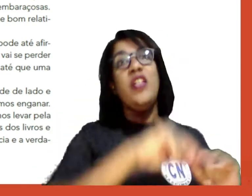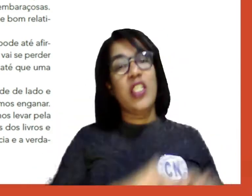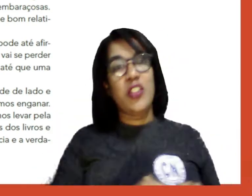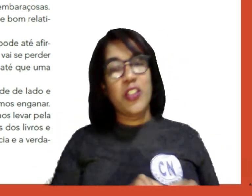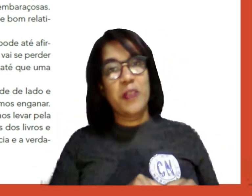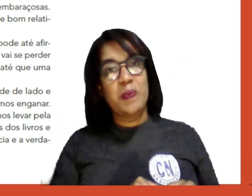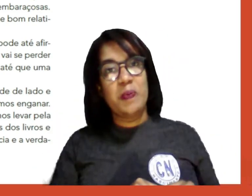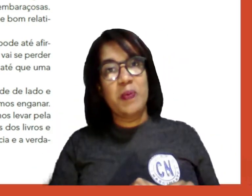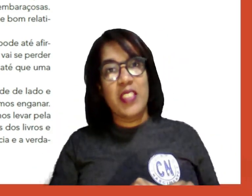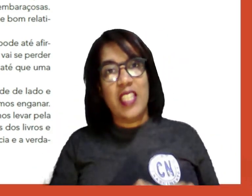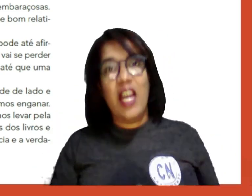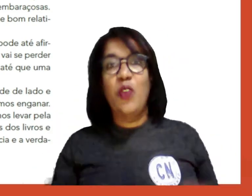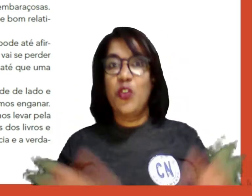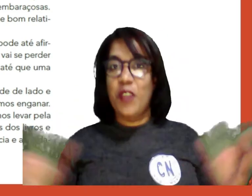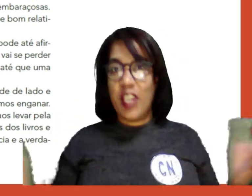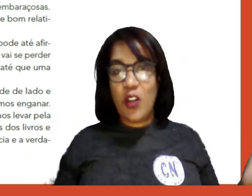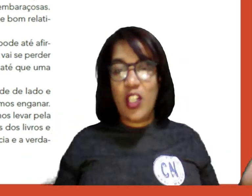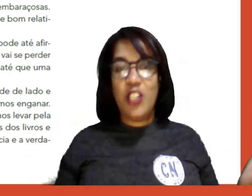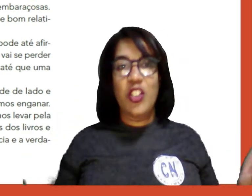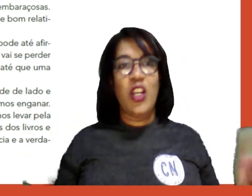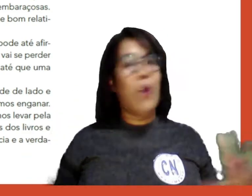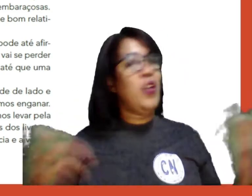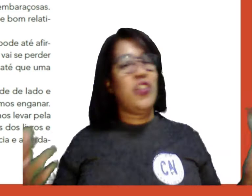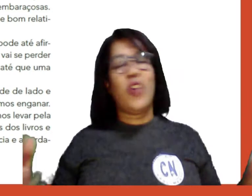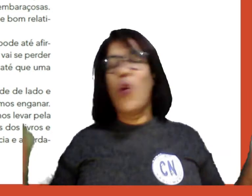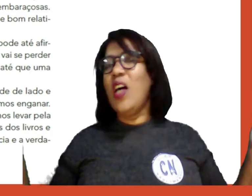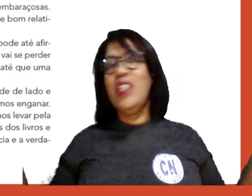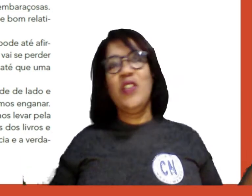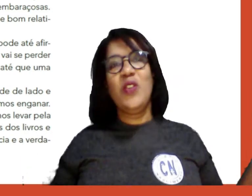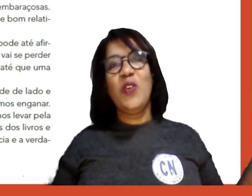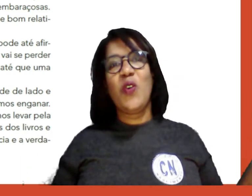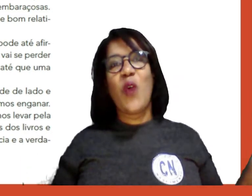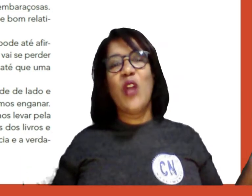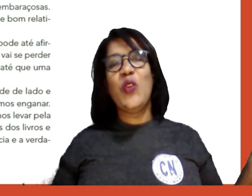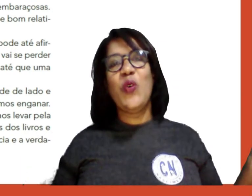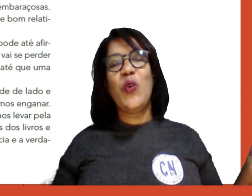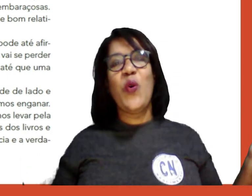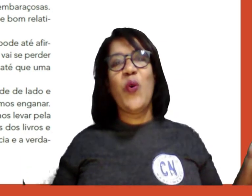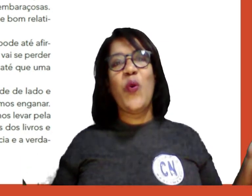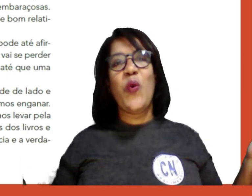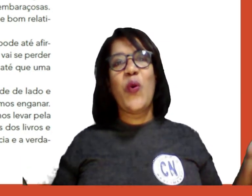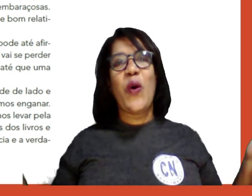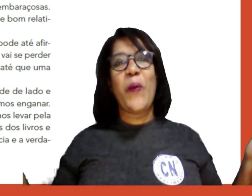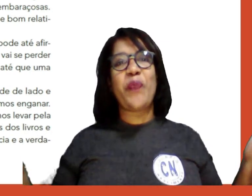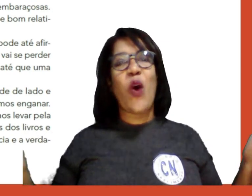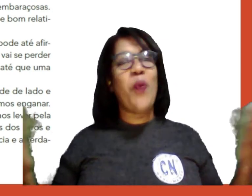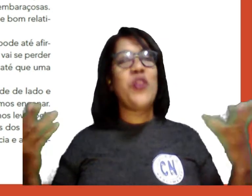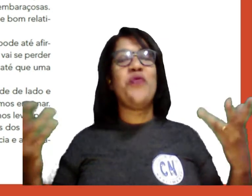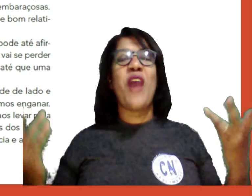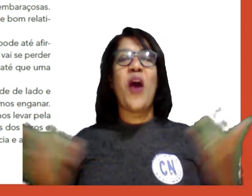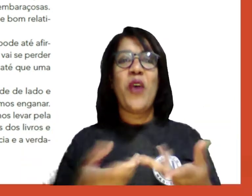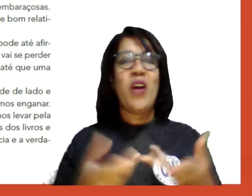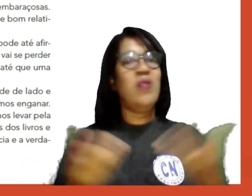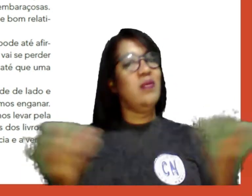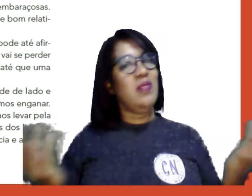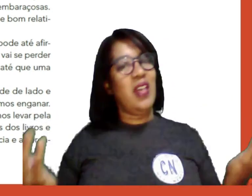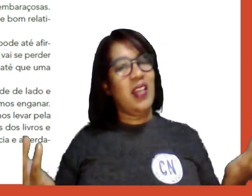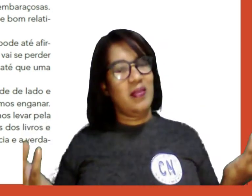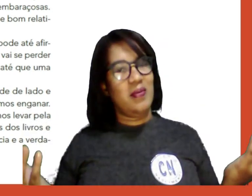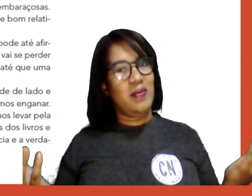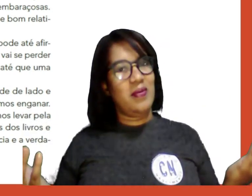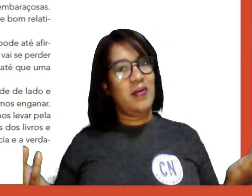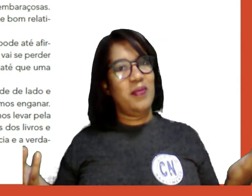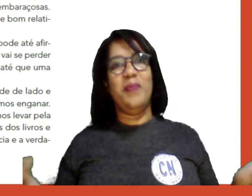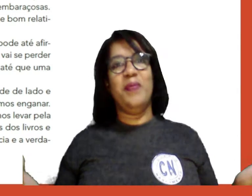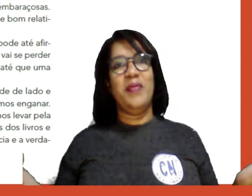Os Vingadores, né? Os Vingadores. Poxa, quando o Homem de Ferro morreu,